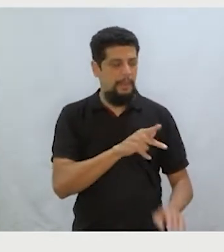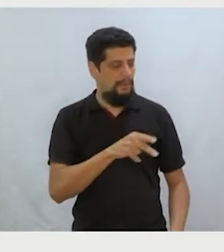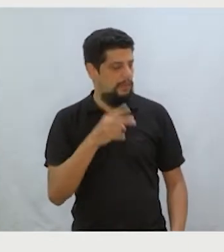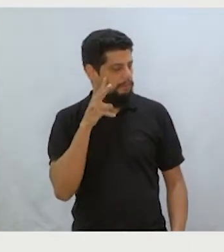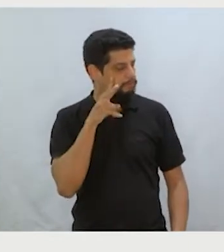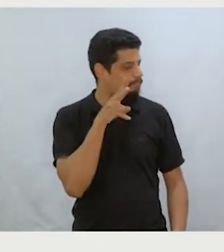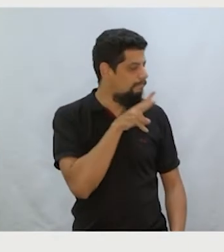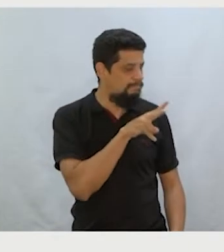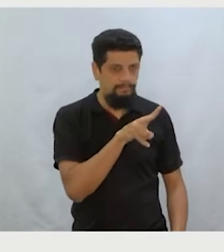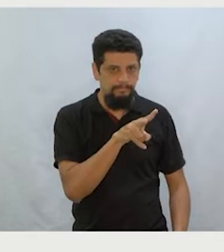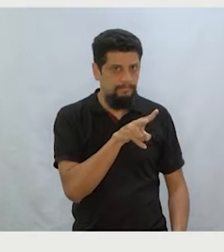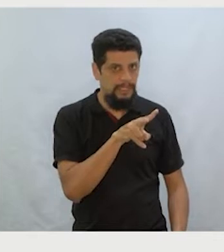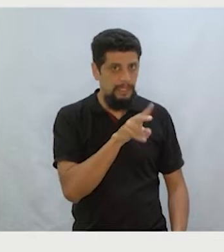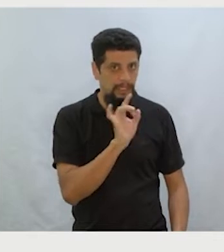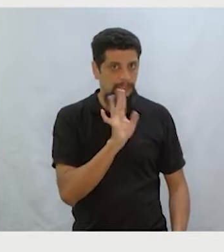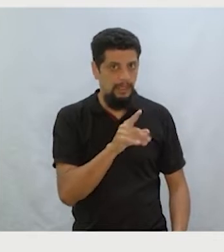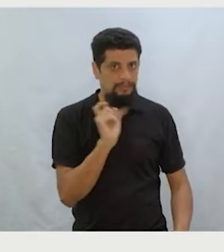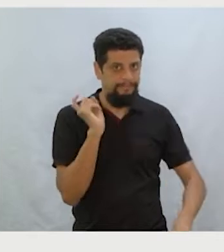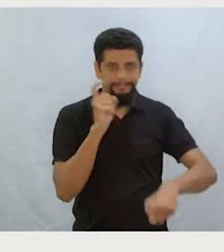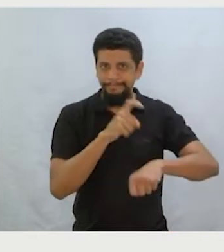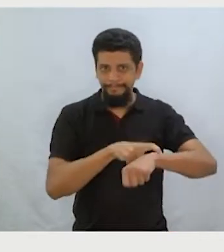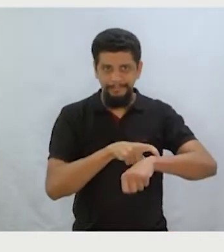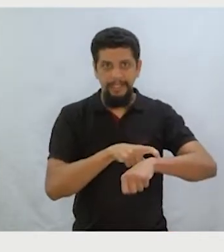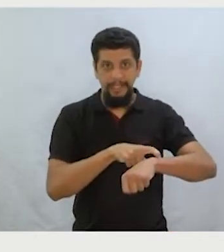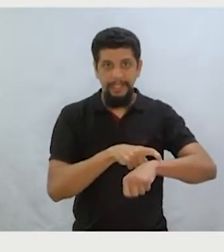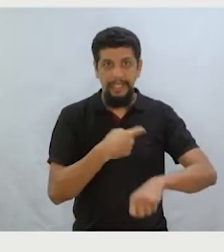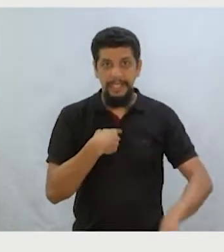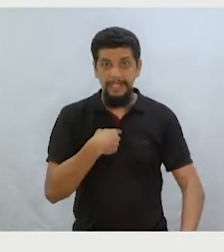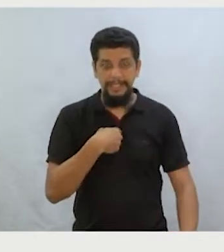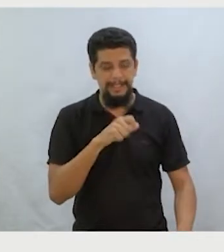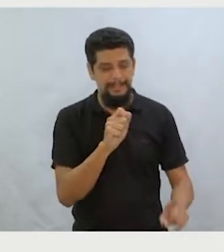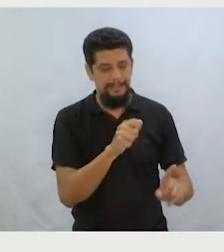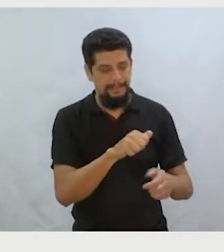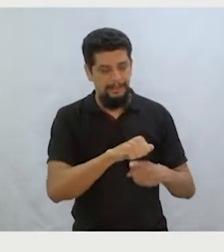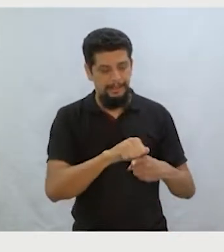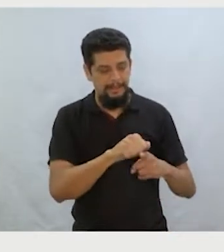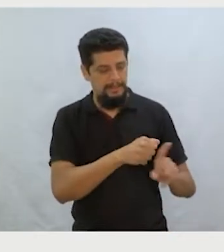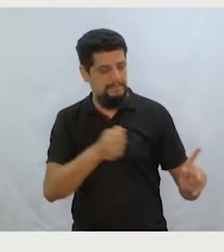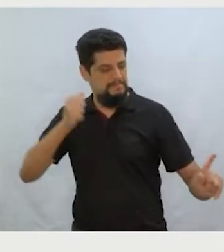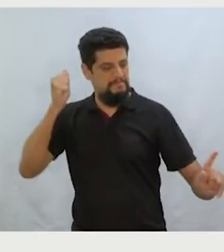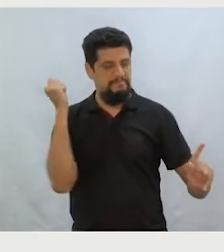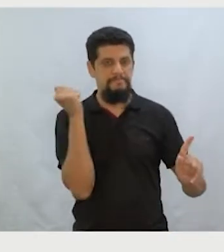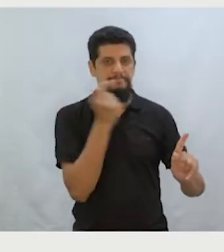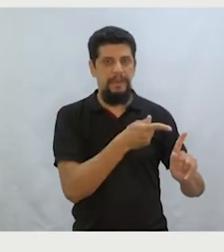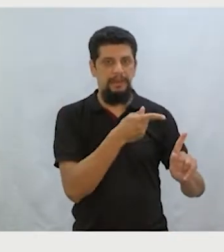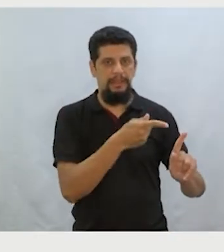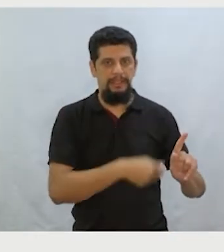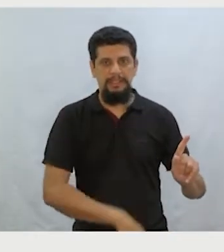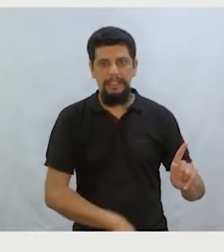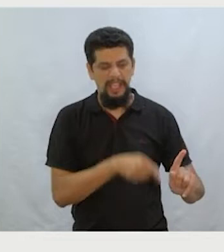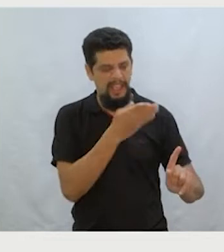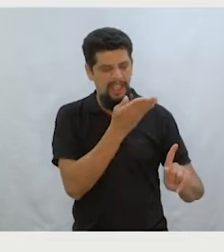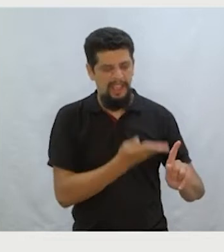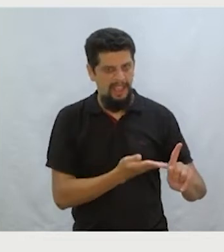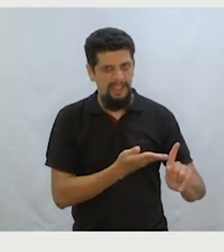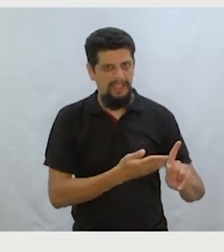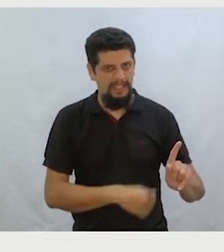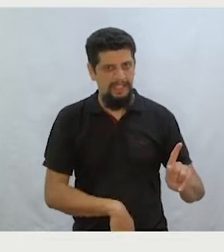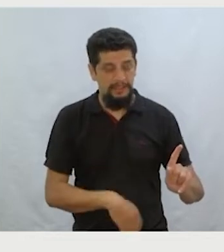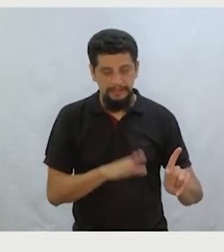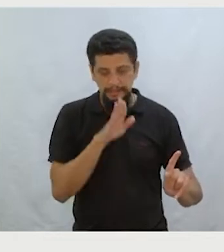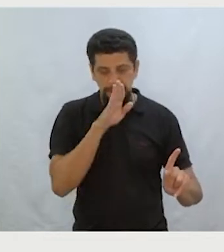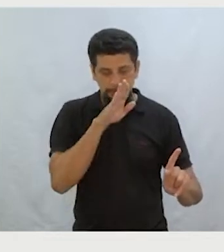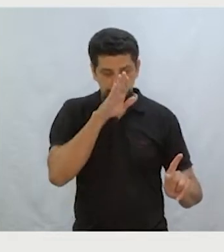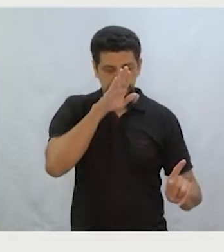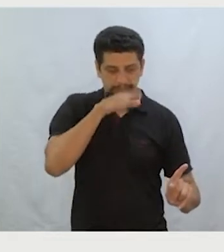professora foi olhar para a gente só na hora que que eu joguei a borracha de volta e aquela Mariana getes